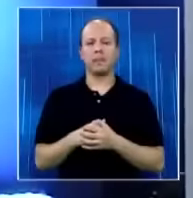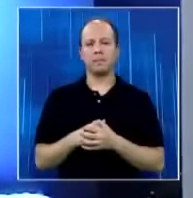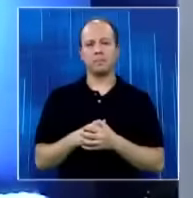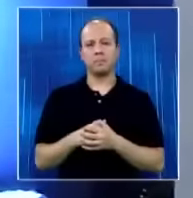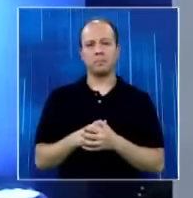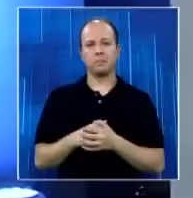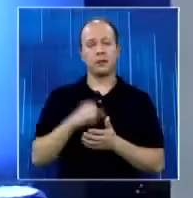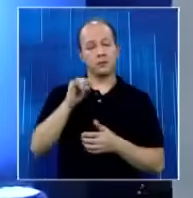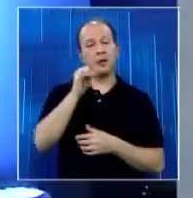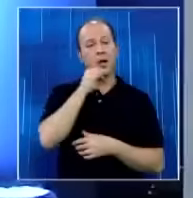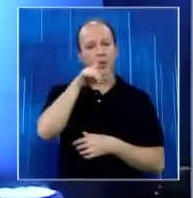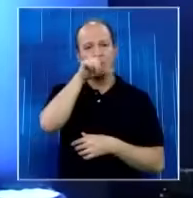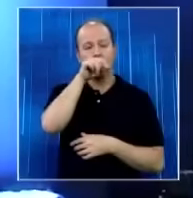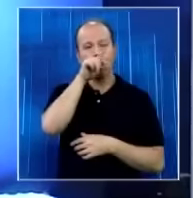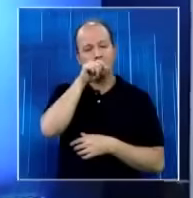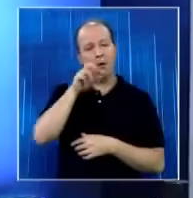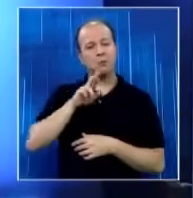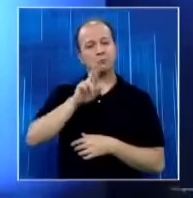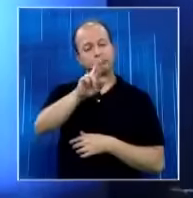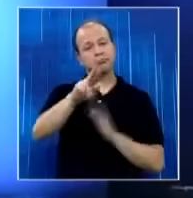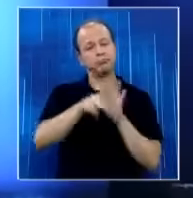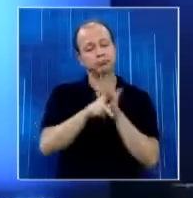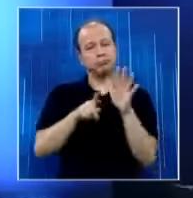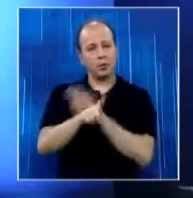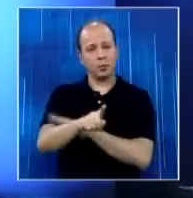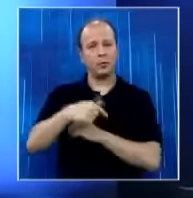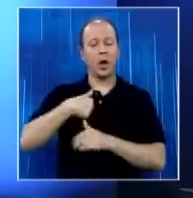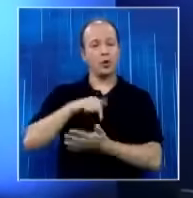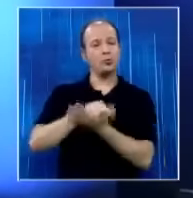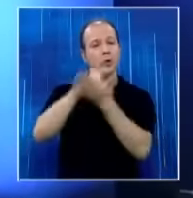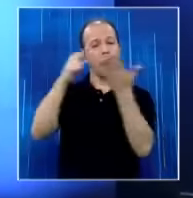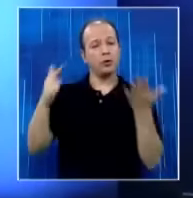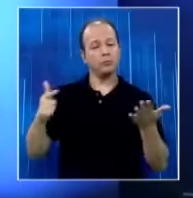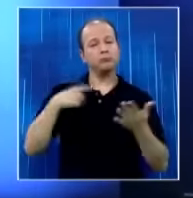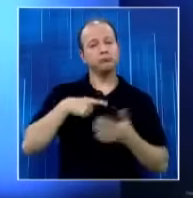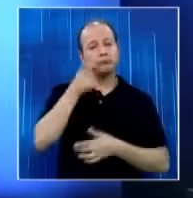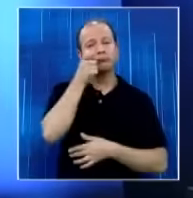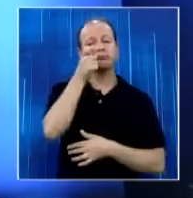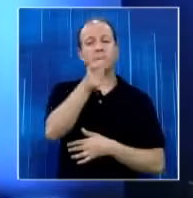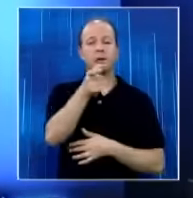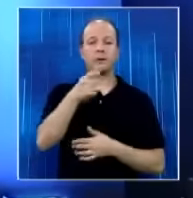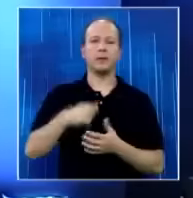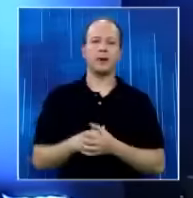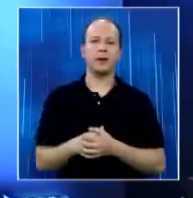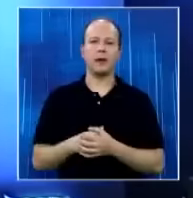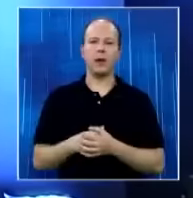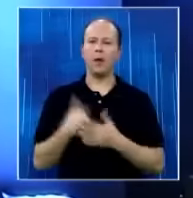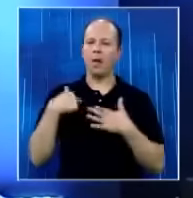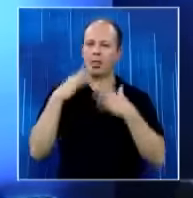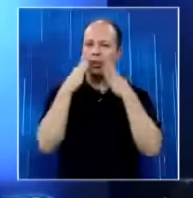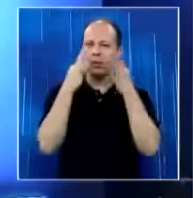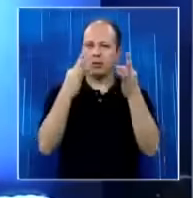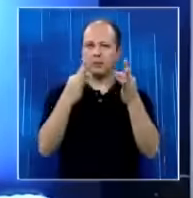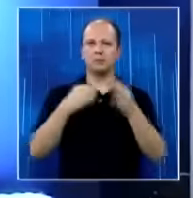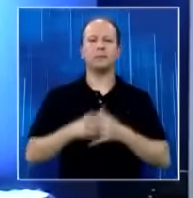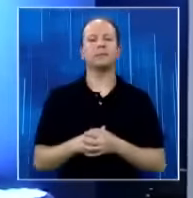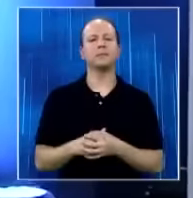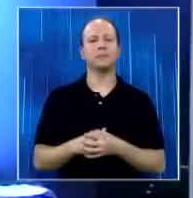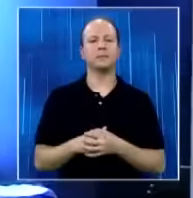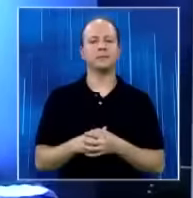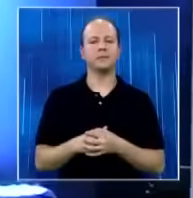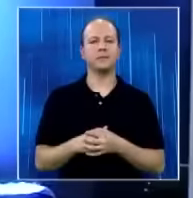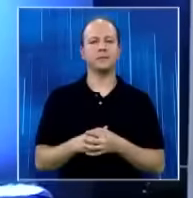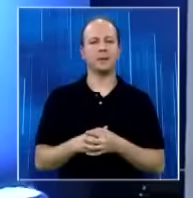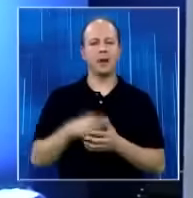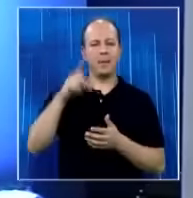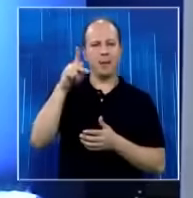diria que foram os tuiteiros que fizeram a pergunta, né? E os jornalistas, eu achei muito interessante. Agora, me chamou a atenção que o candidato